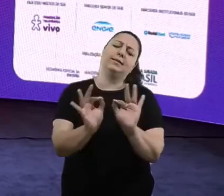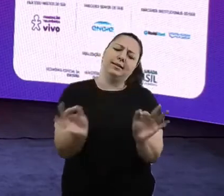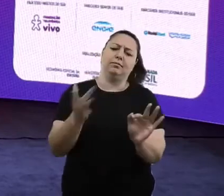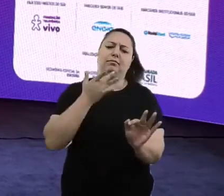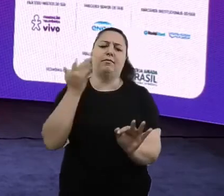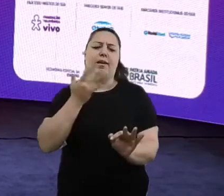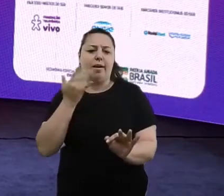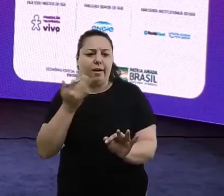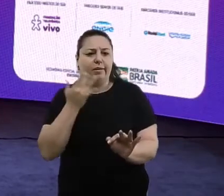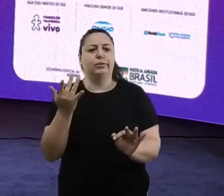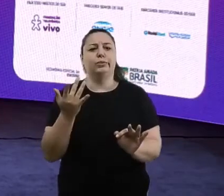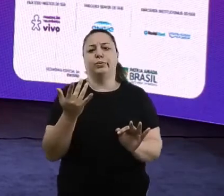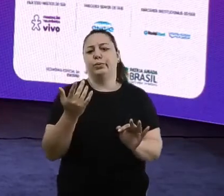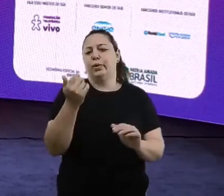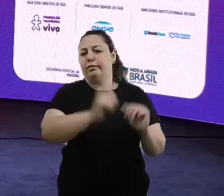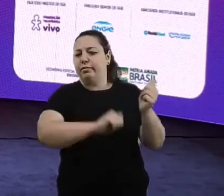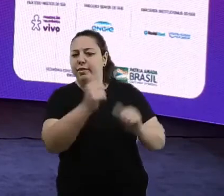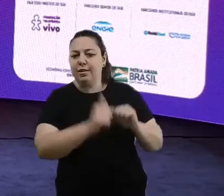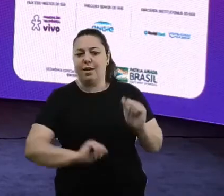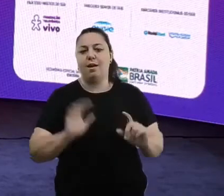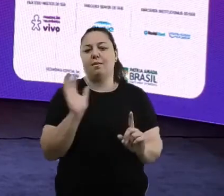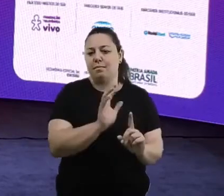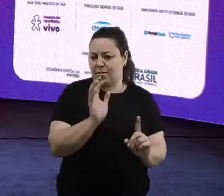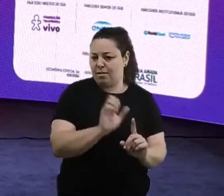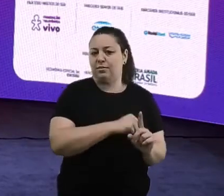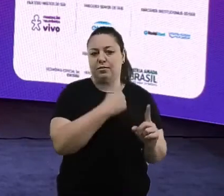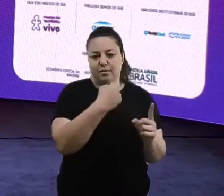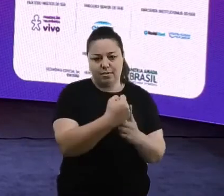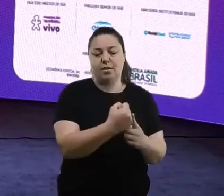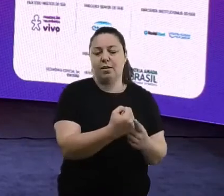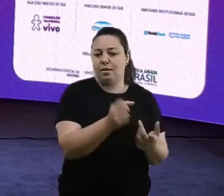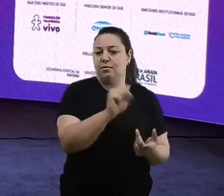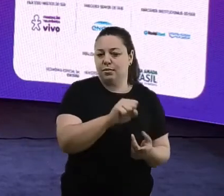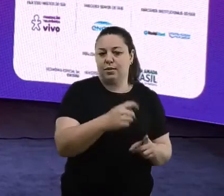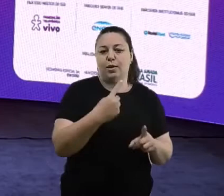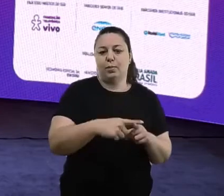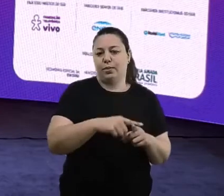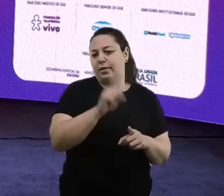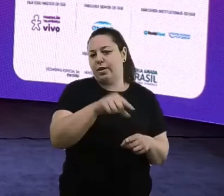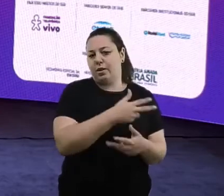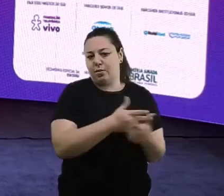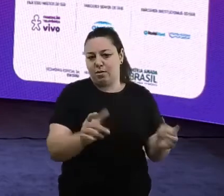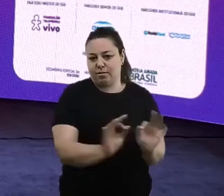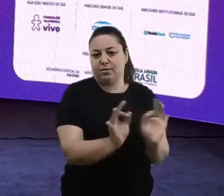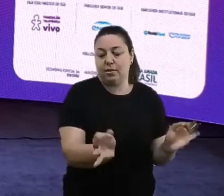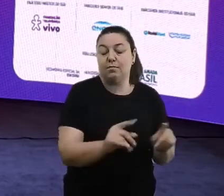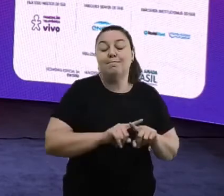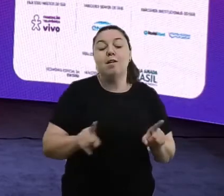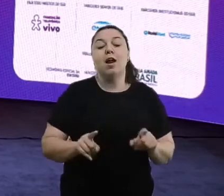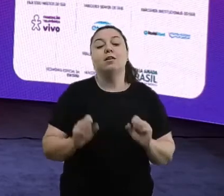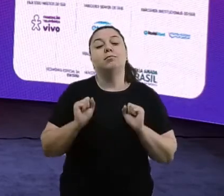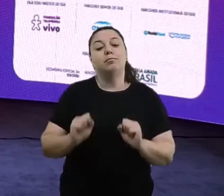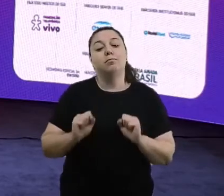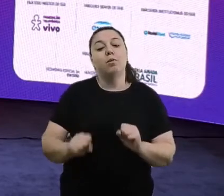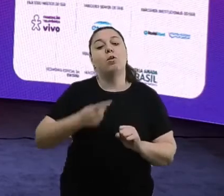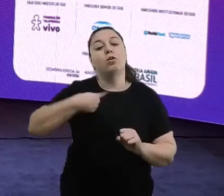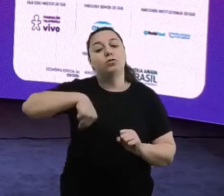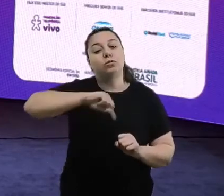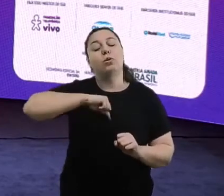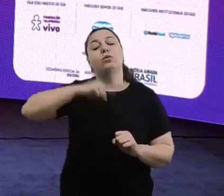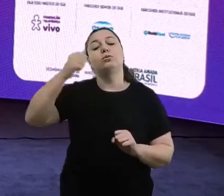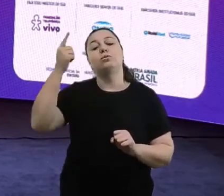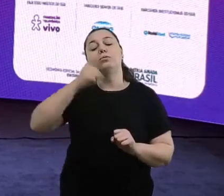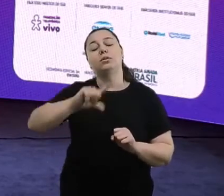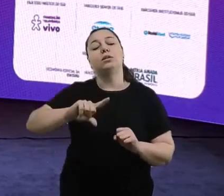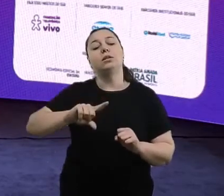medir impacto social, porque é algo mais subjetivo, mas a gente pode usar formas adjacentes para fazer essas